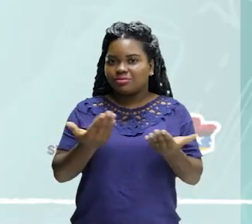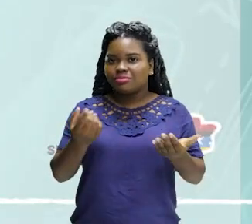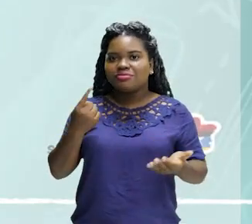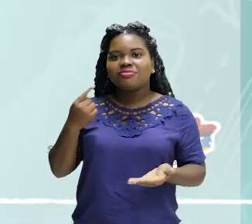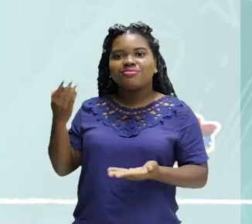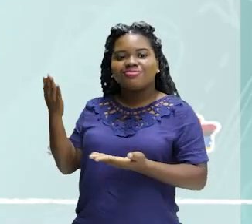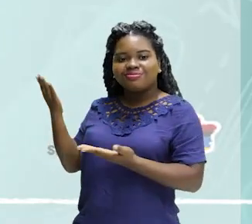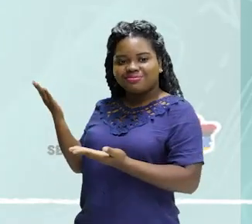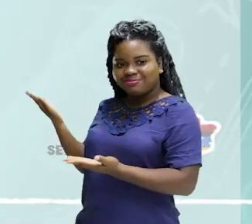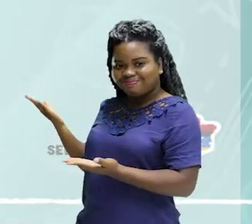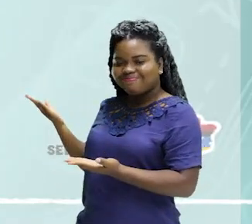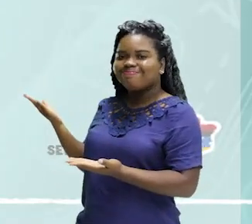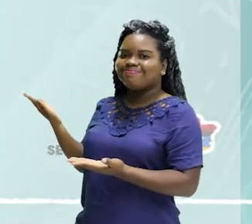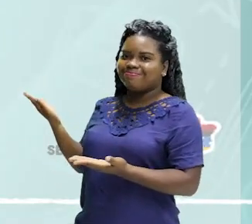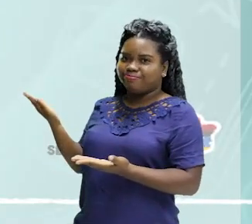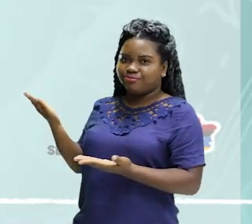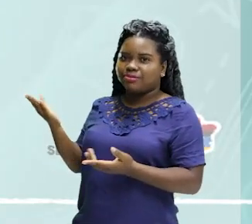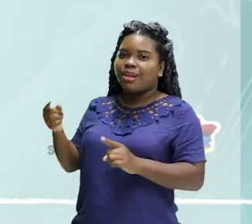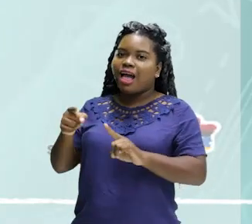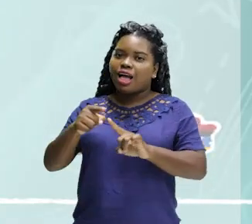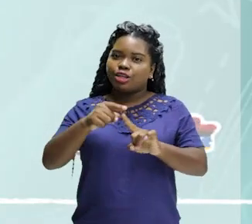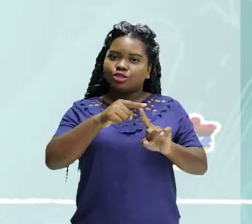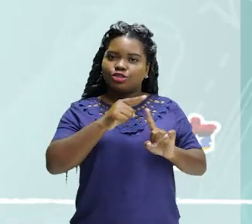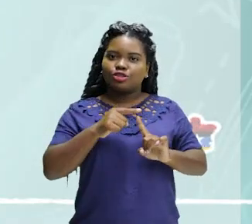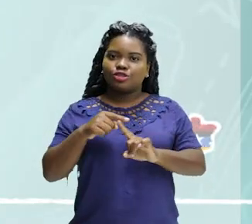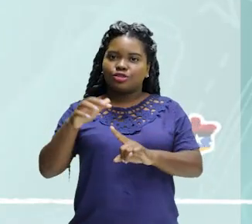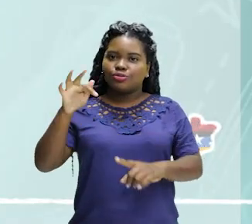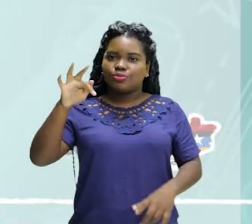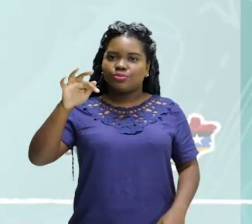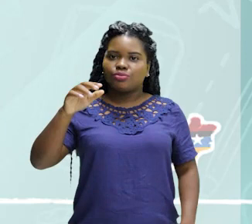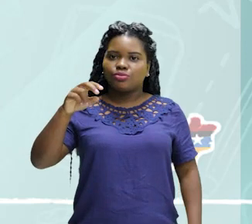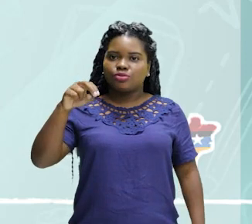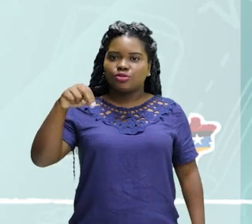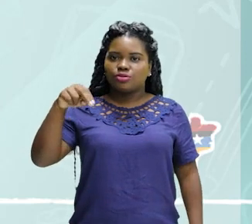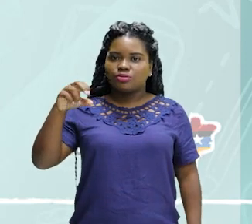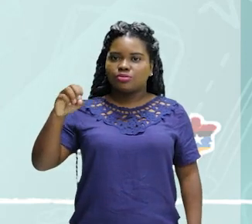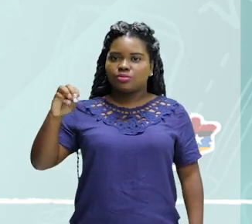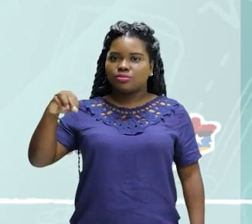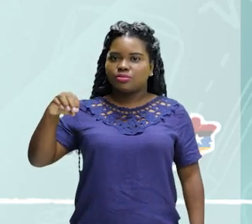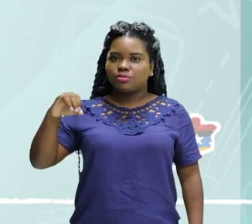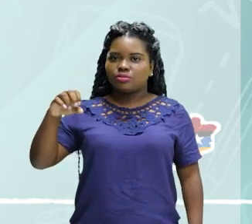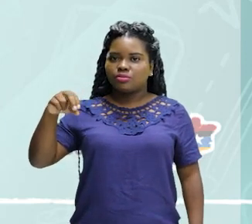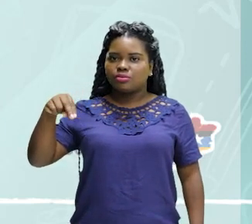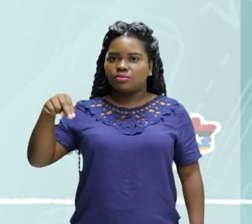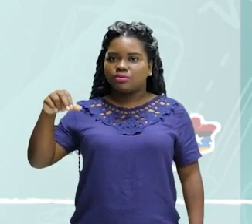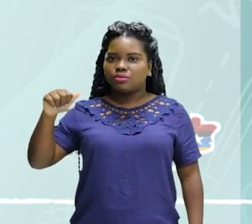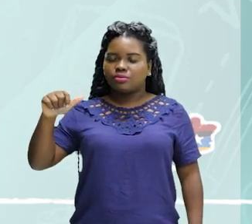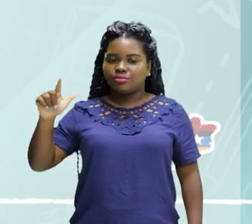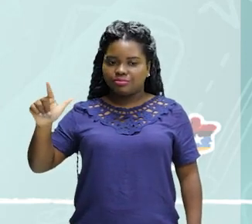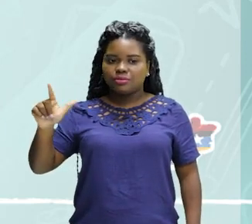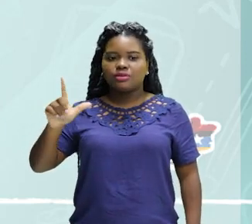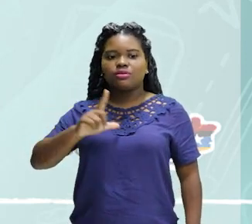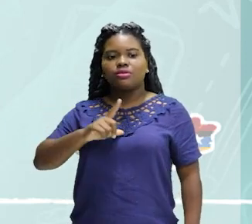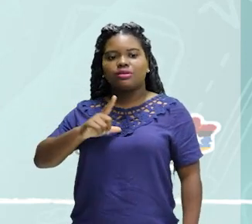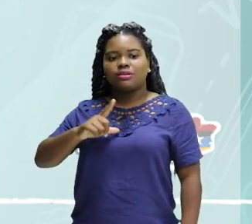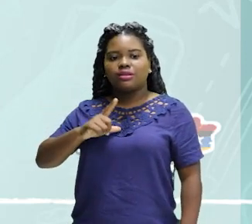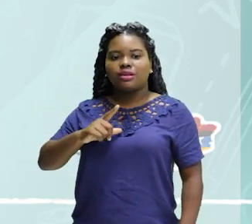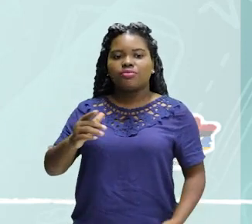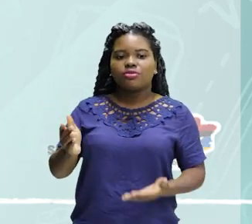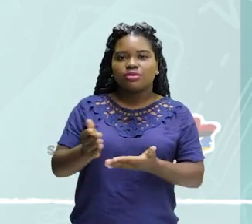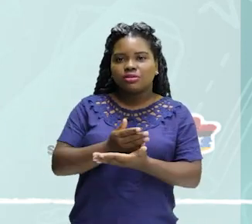Formas nominales, parte 2. El participio, algunos